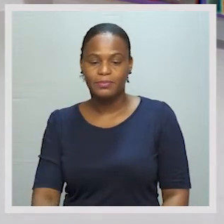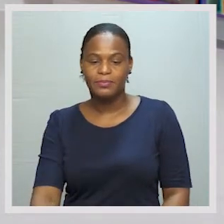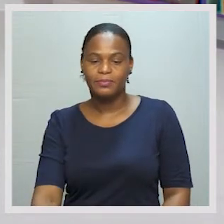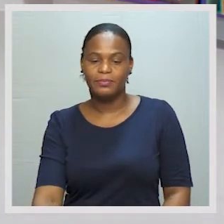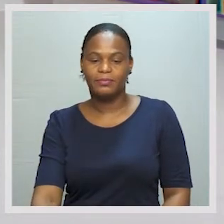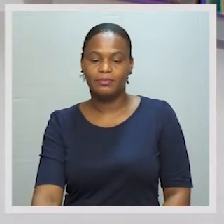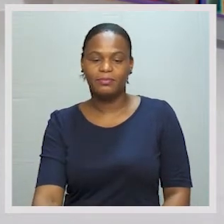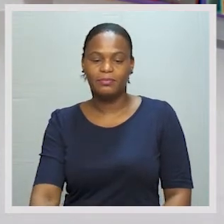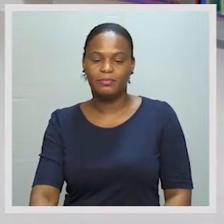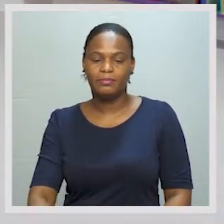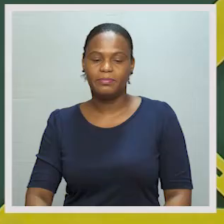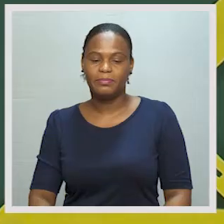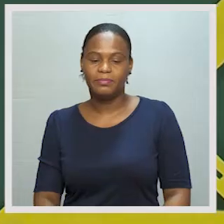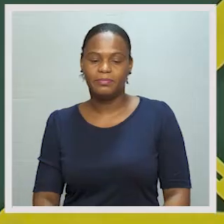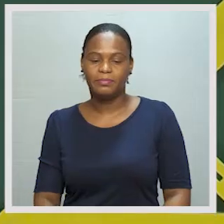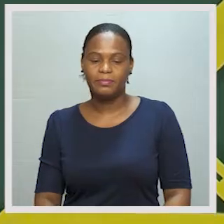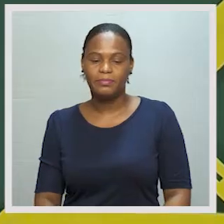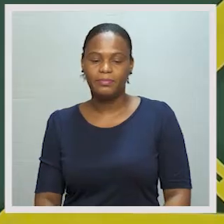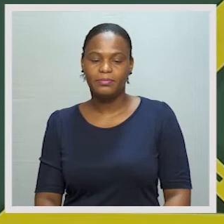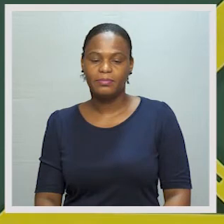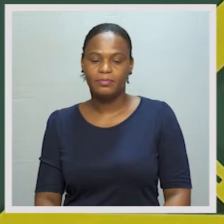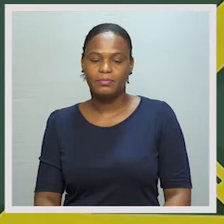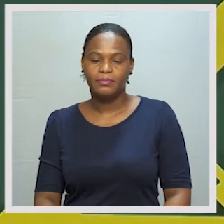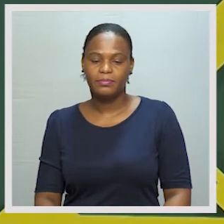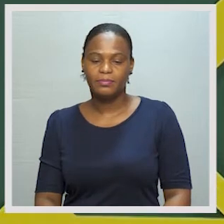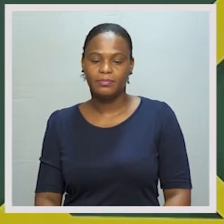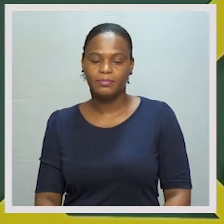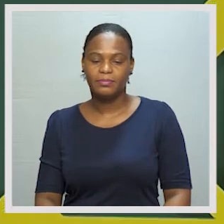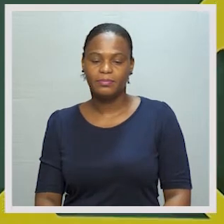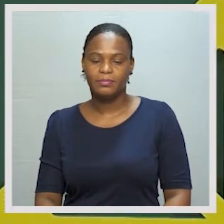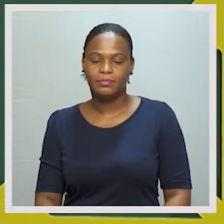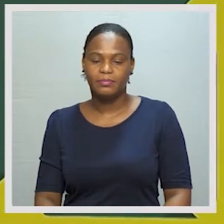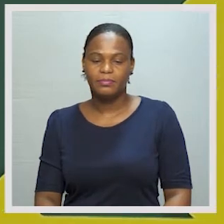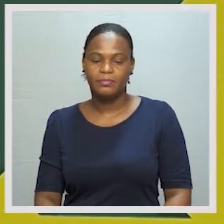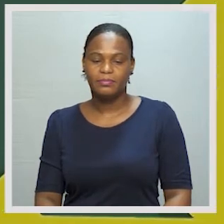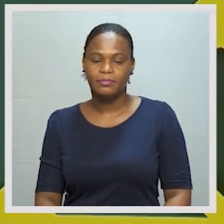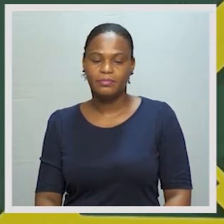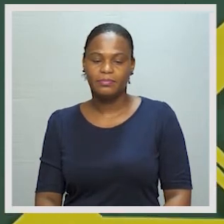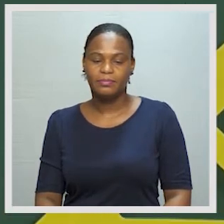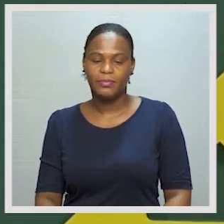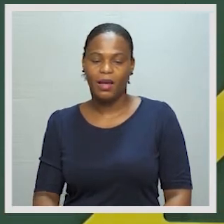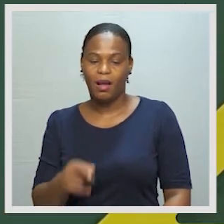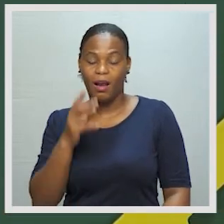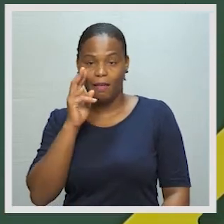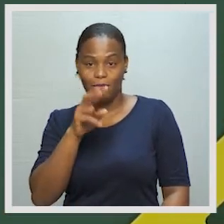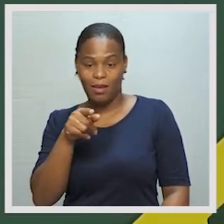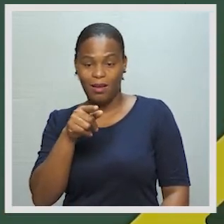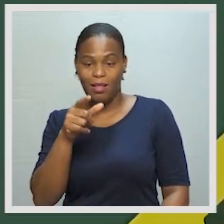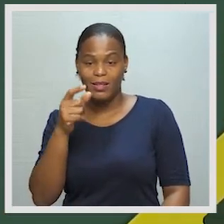7x. Então, x mais 7x. Reparem,